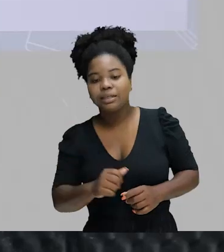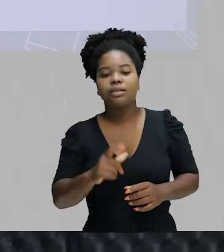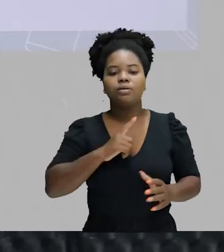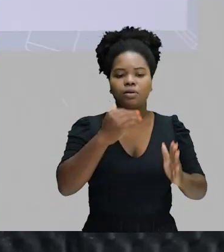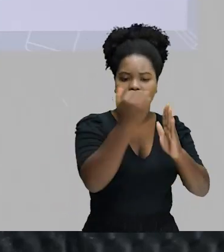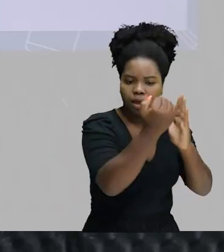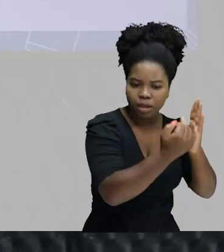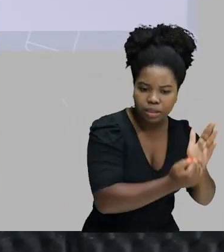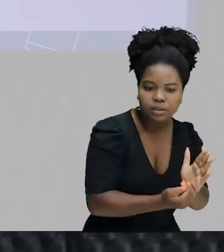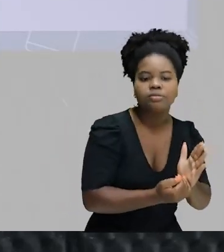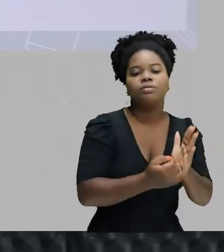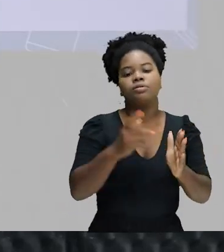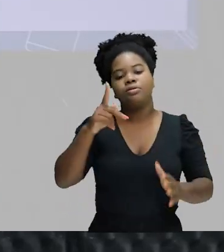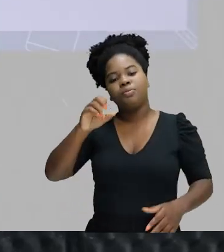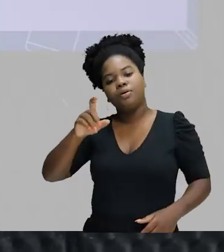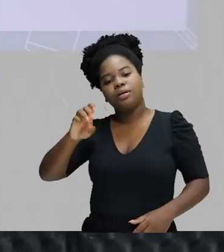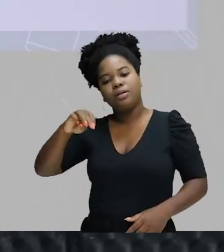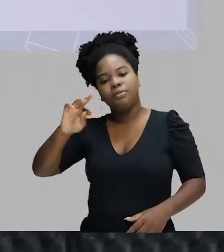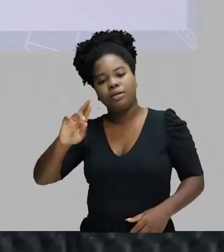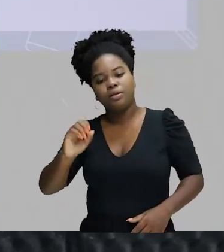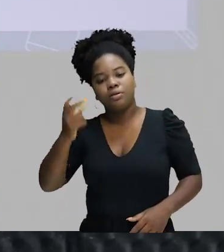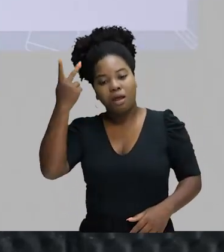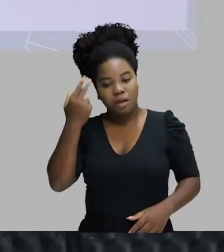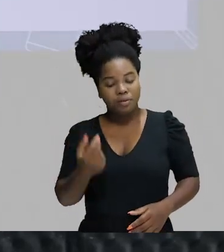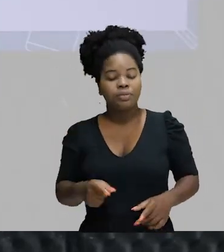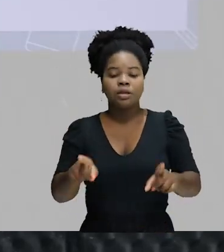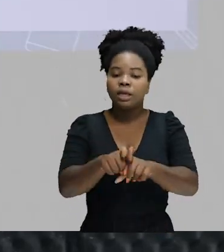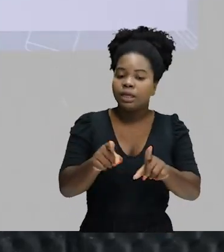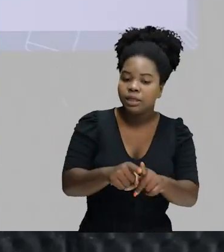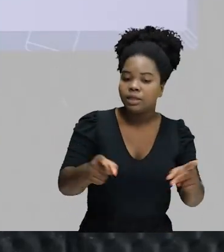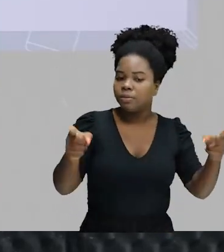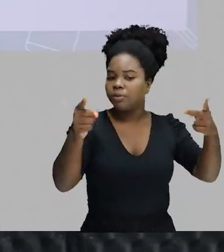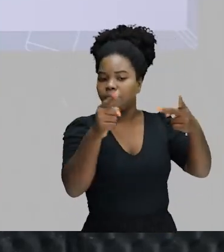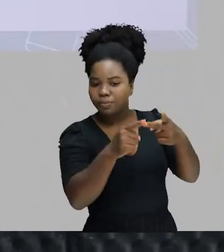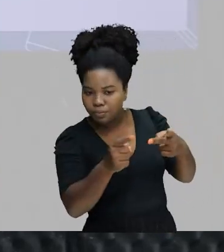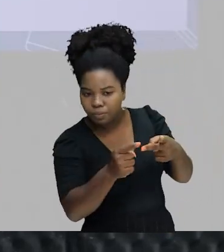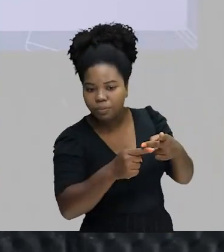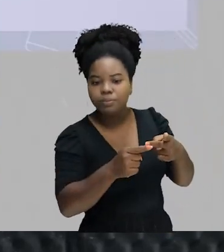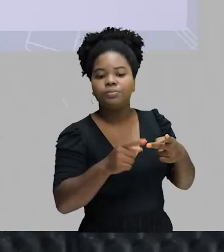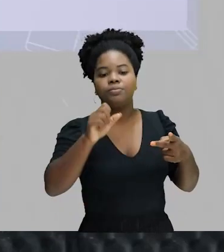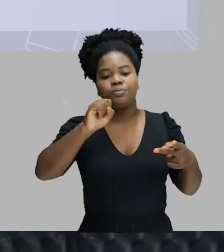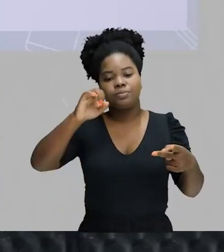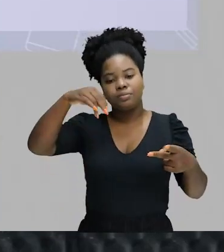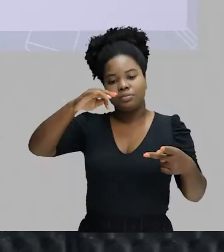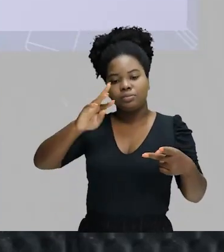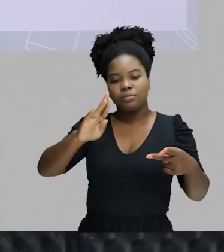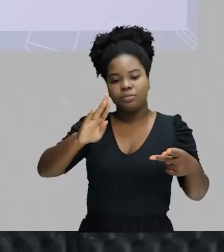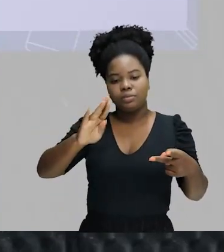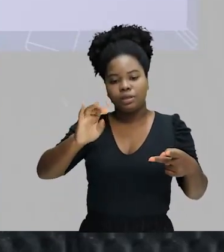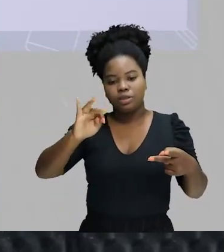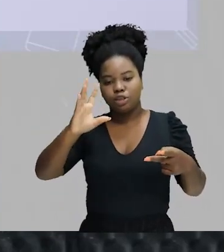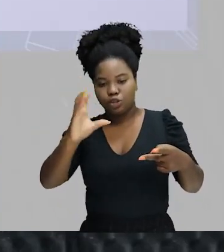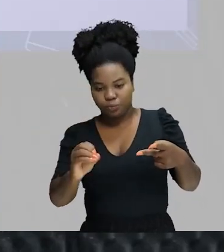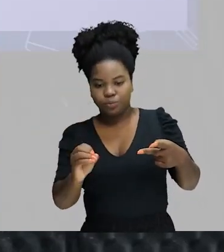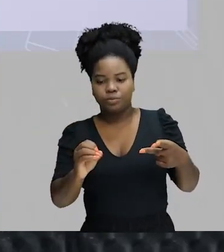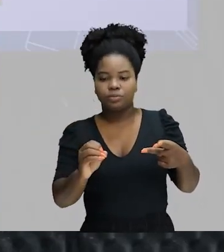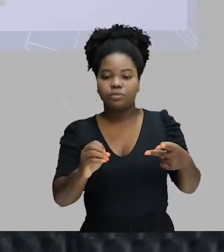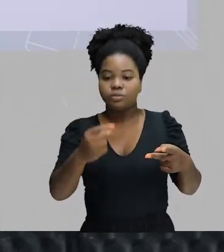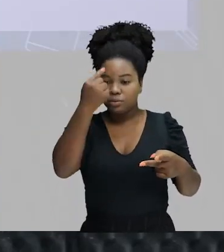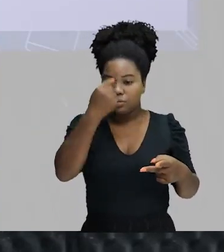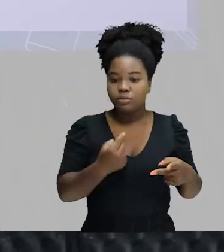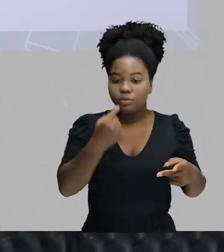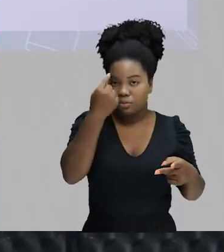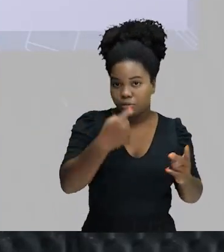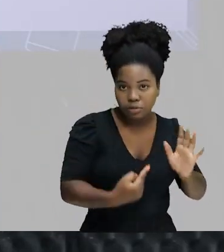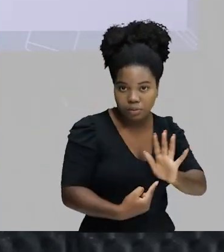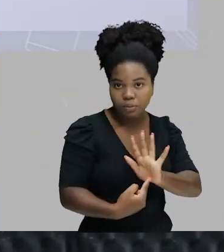classes chamamos de polímeros naturais. E nós temos também os polímeros sintéticos, que pela figura, né,